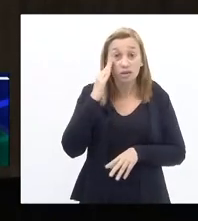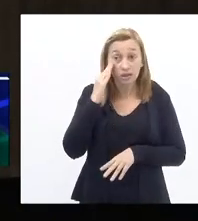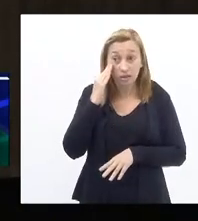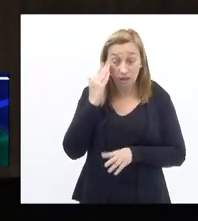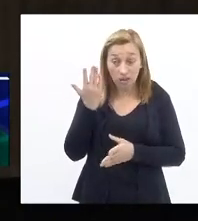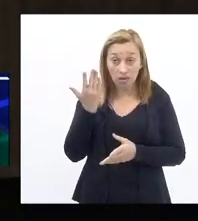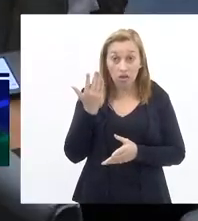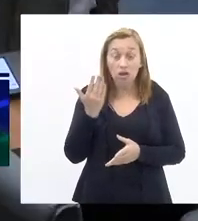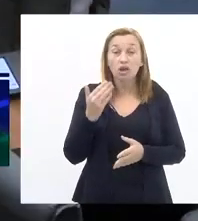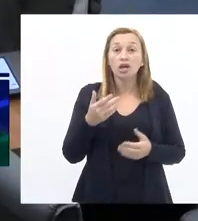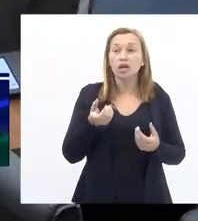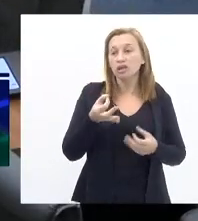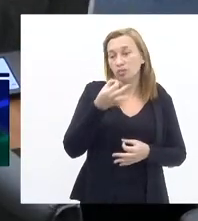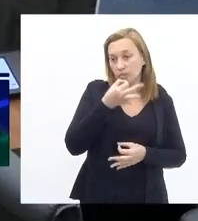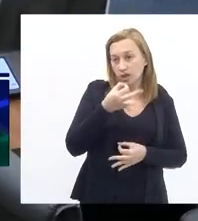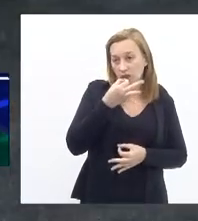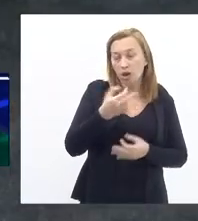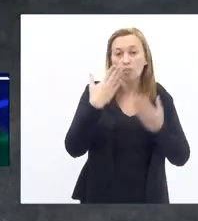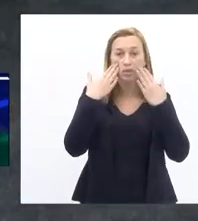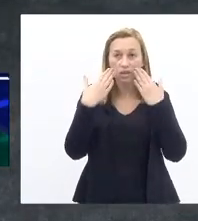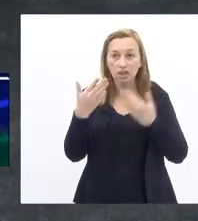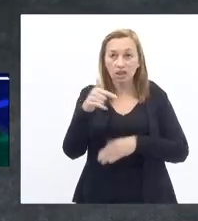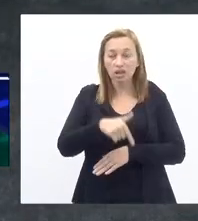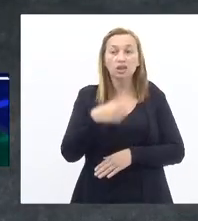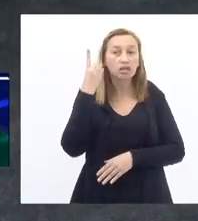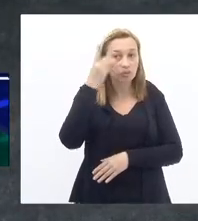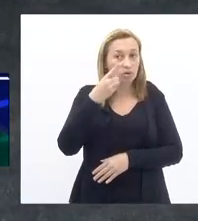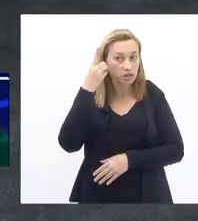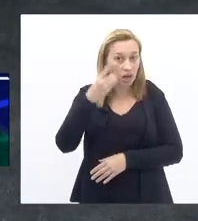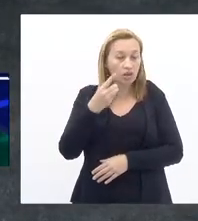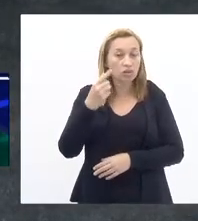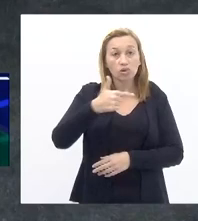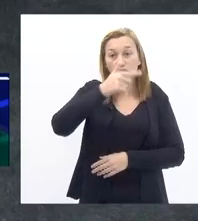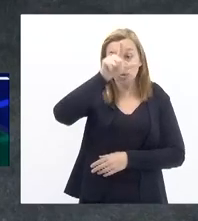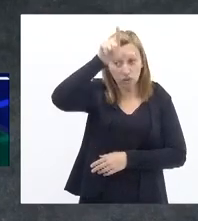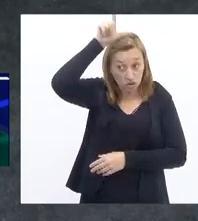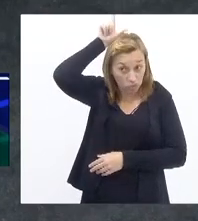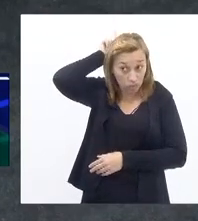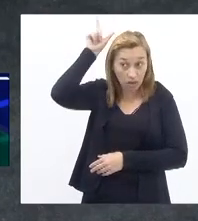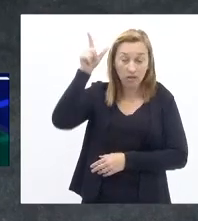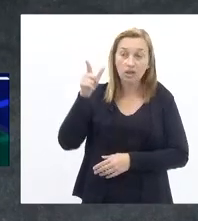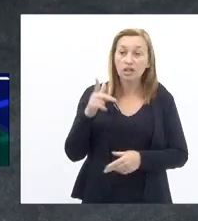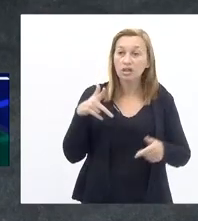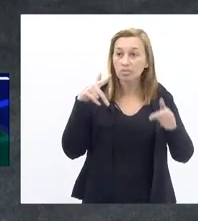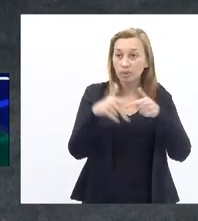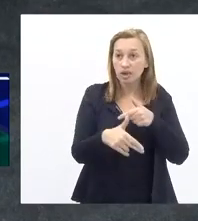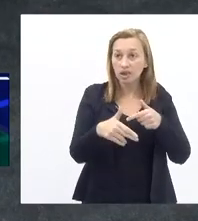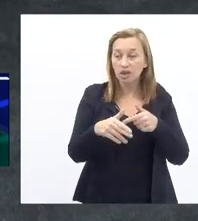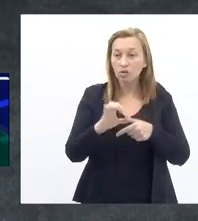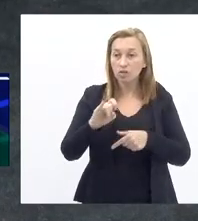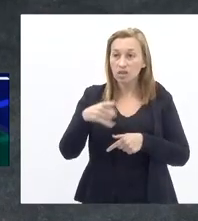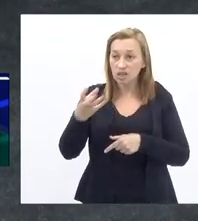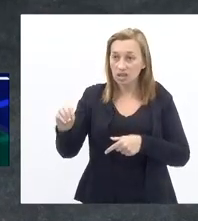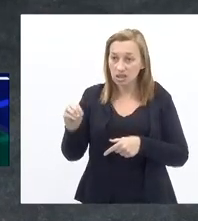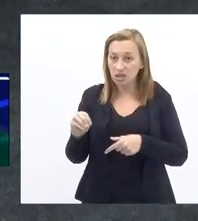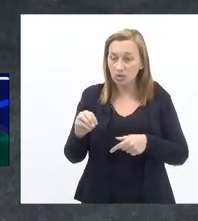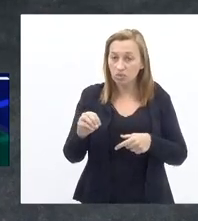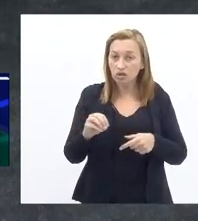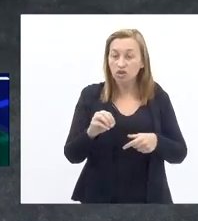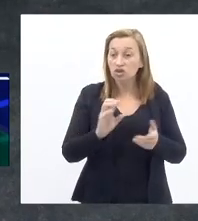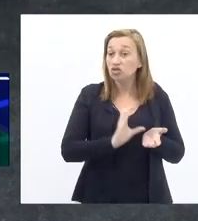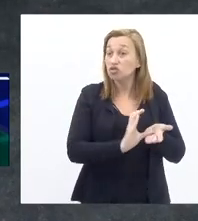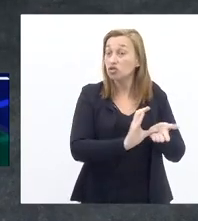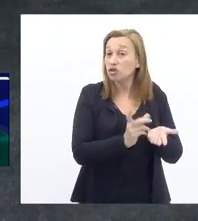dos argumentos apresentados aqui pelo deputado Luiz Paulo, que está impedida a concessão de benefícios, e